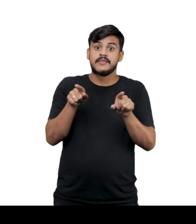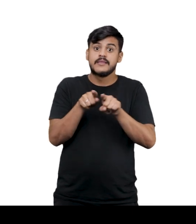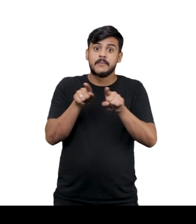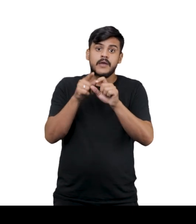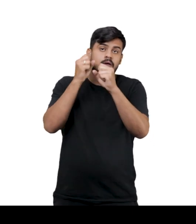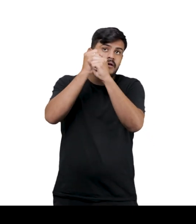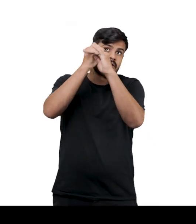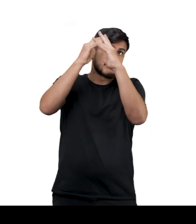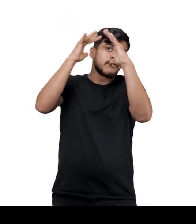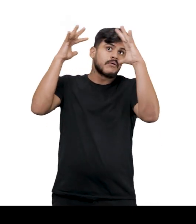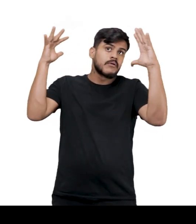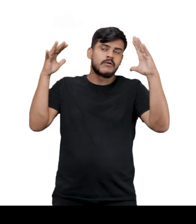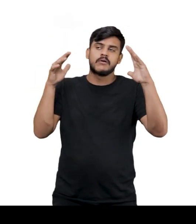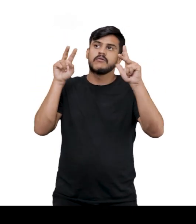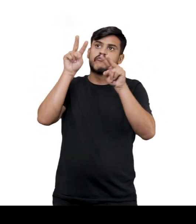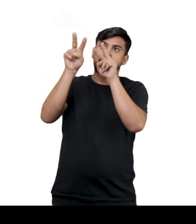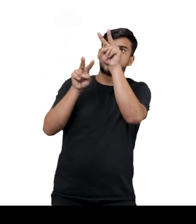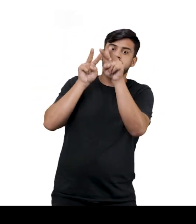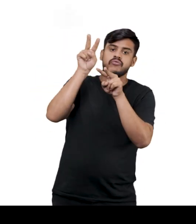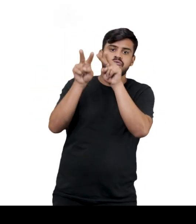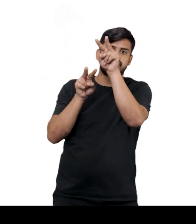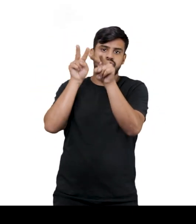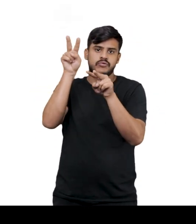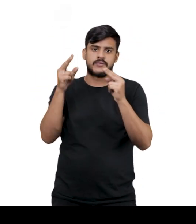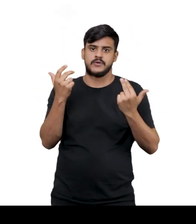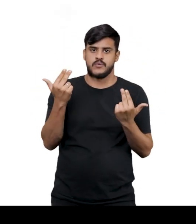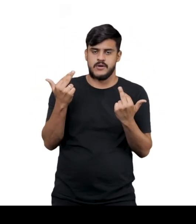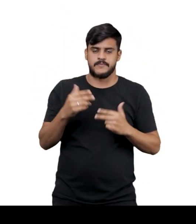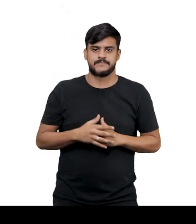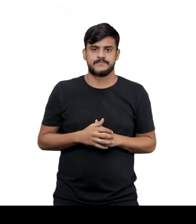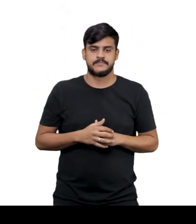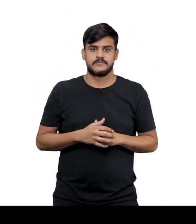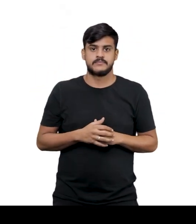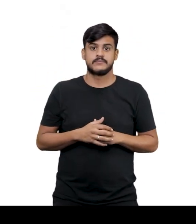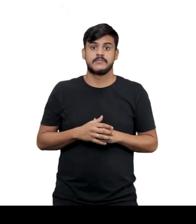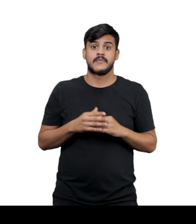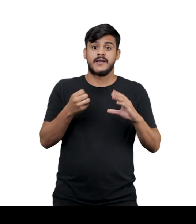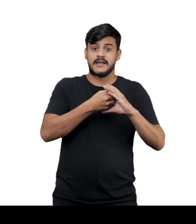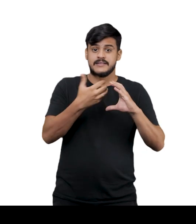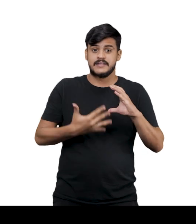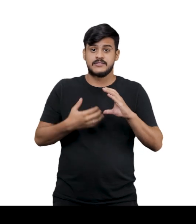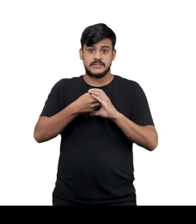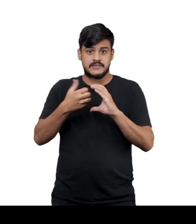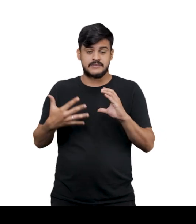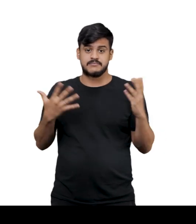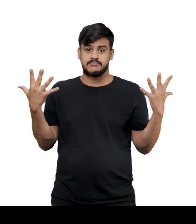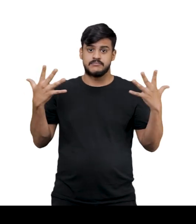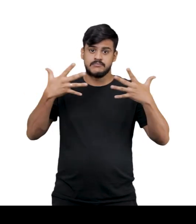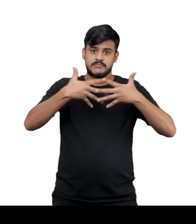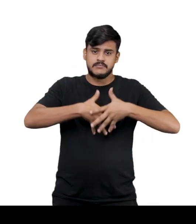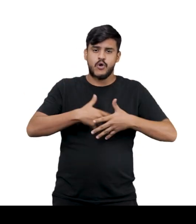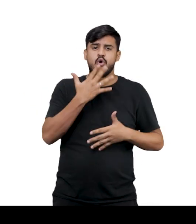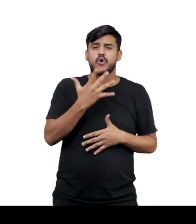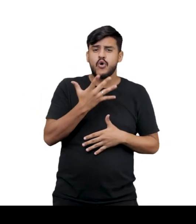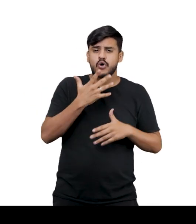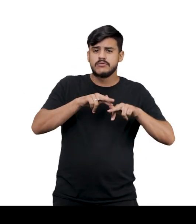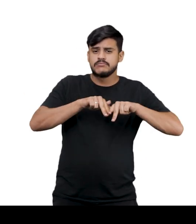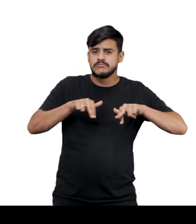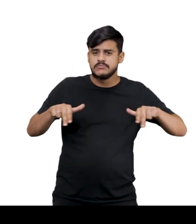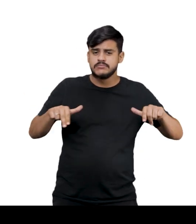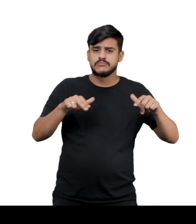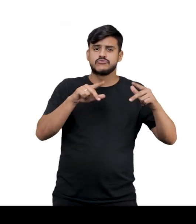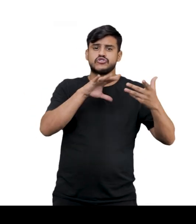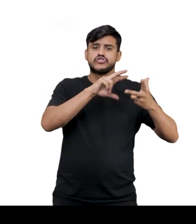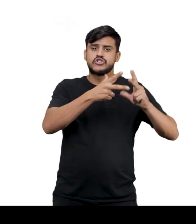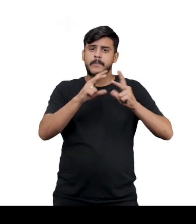indígenas e as mirações obtidas em contextos rituais. Essa convergência de elementos, gradientes de